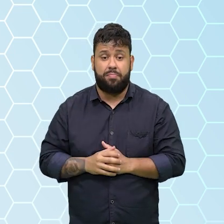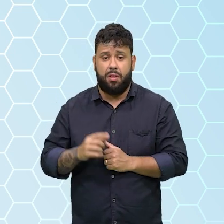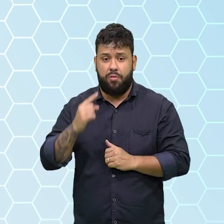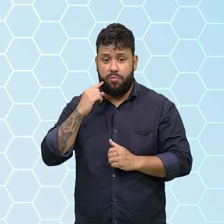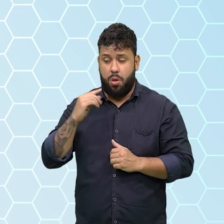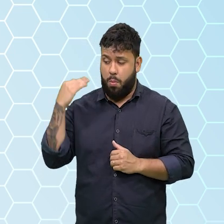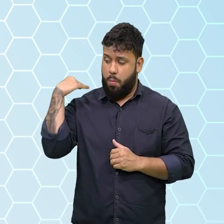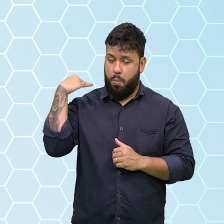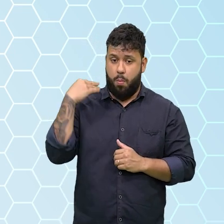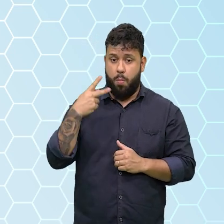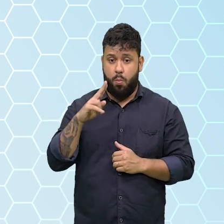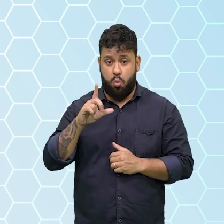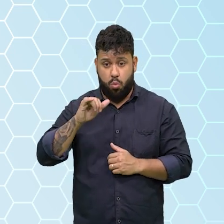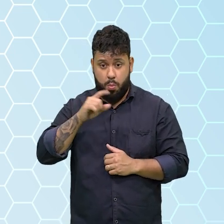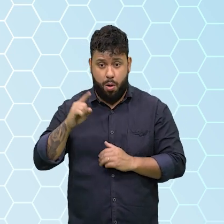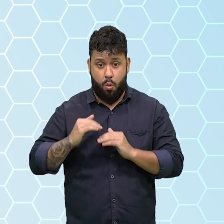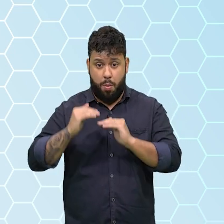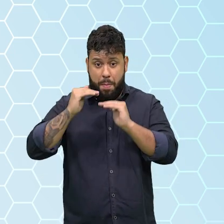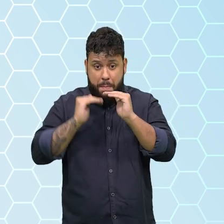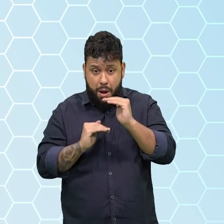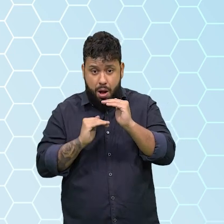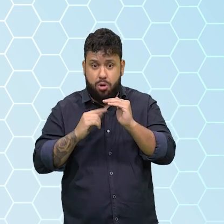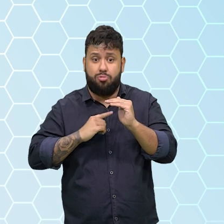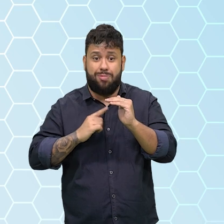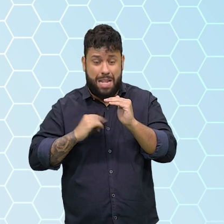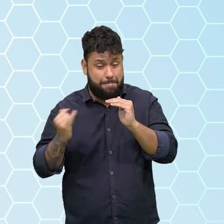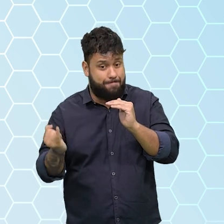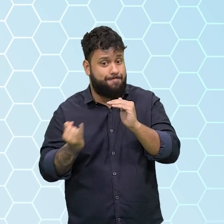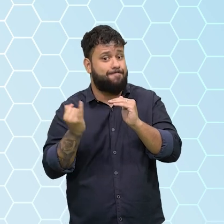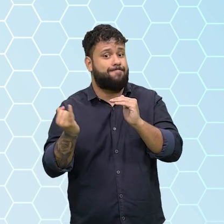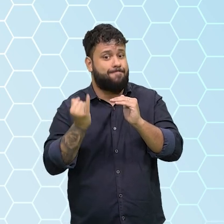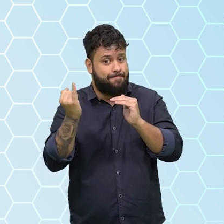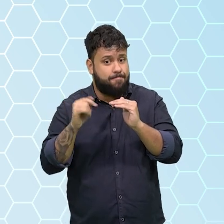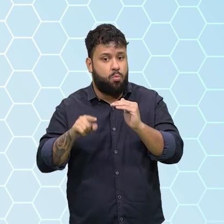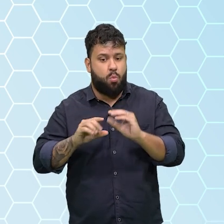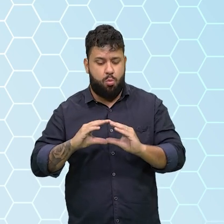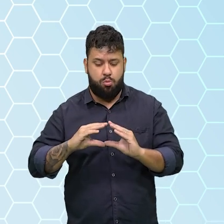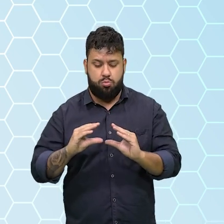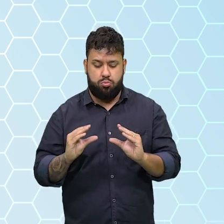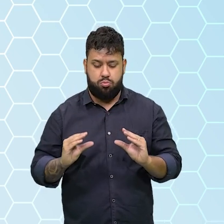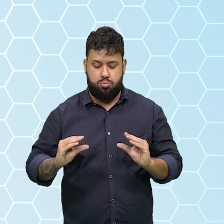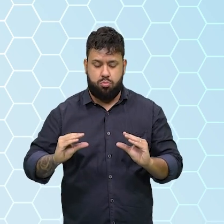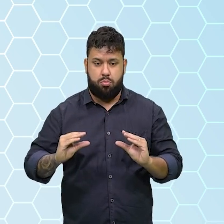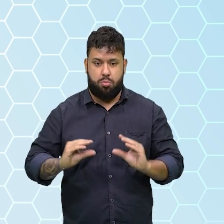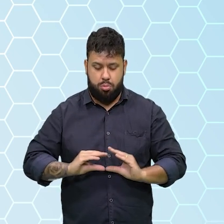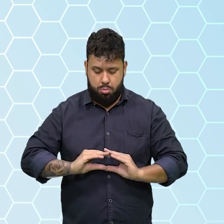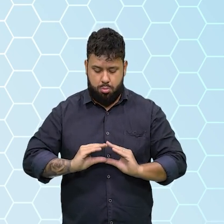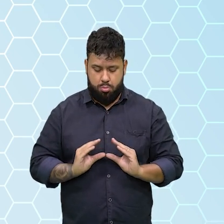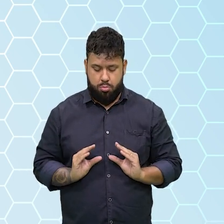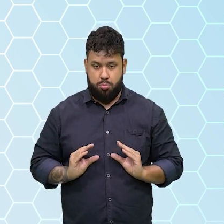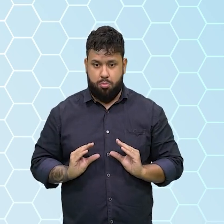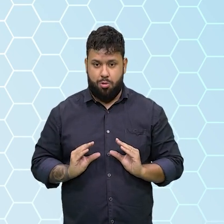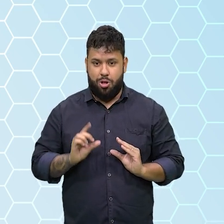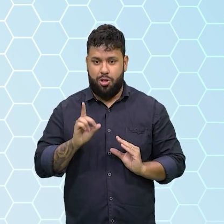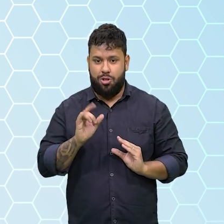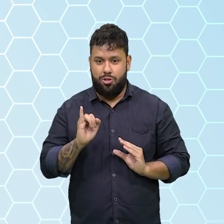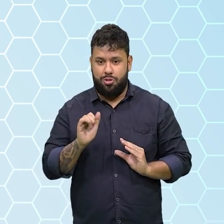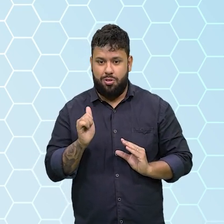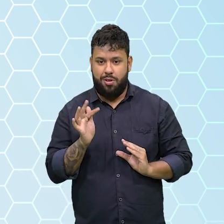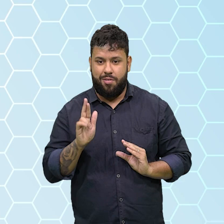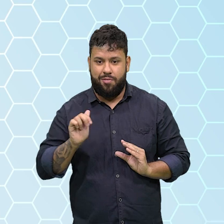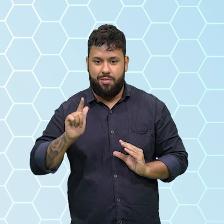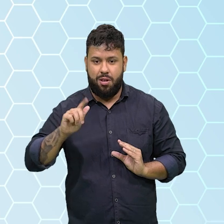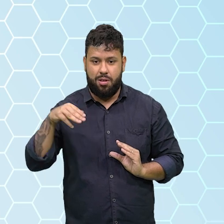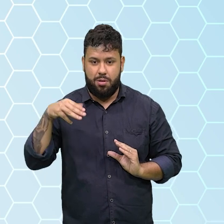temos uma estrutura, que é um músculo extremamente importante, chamado diafragma. Junto com